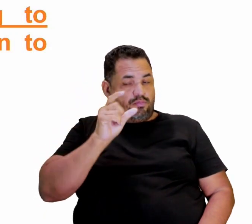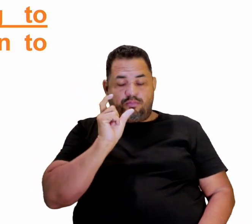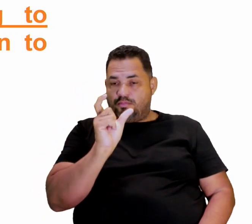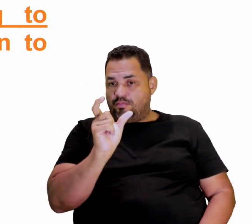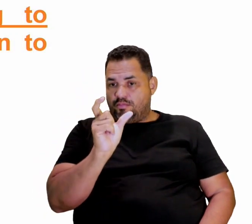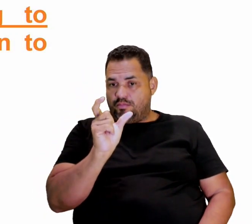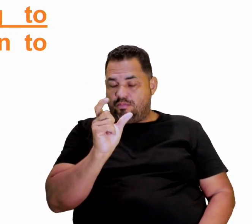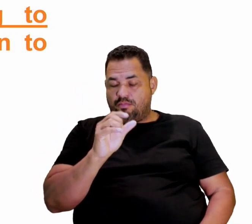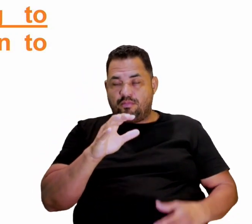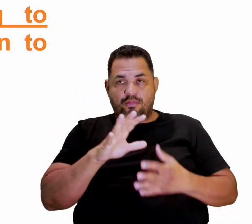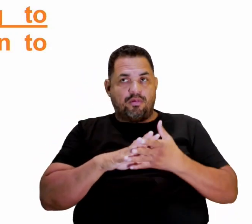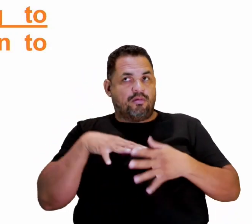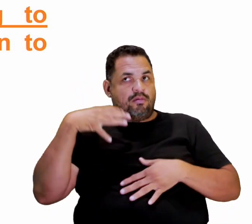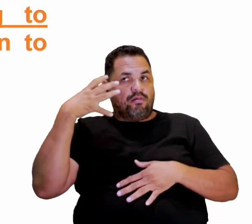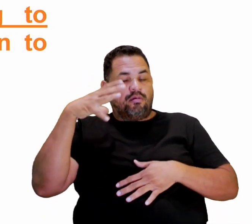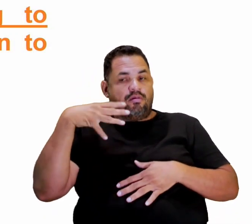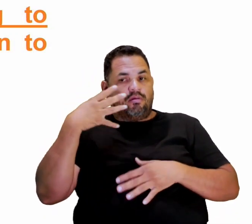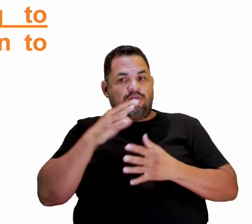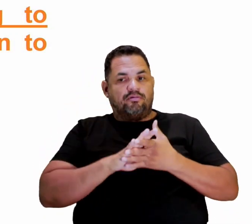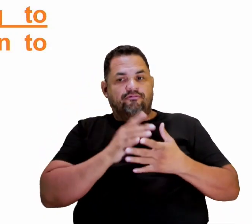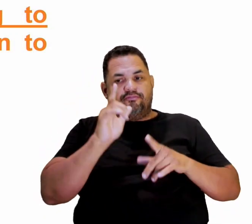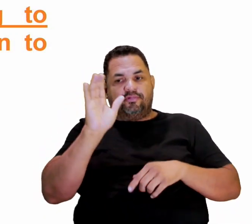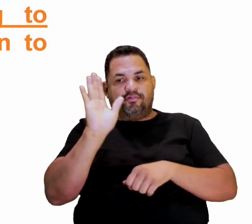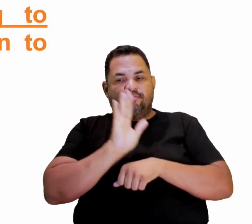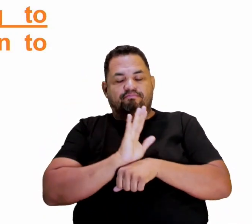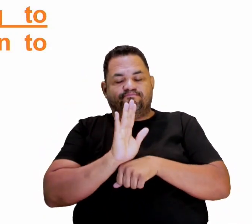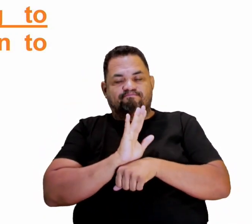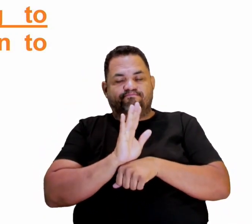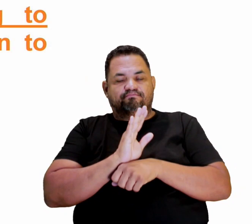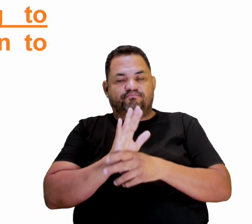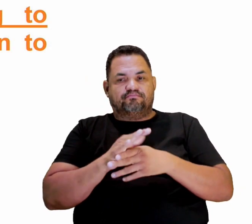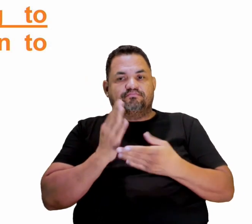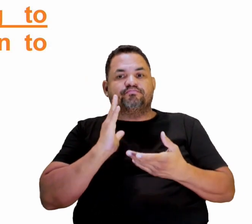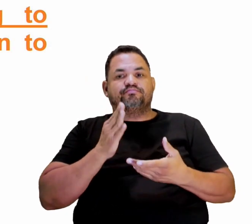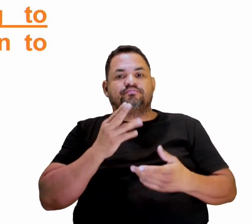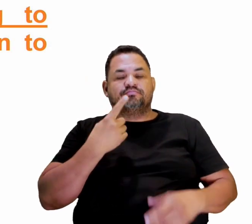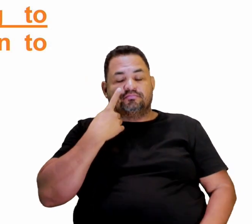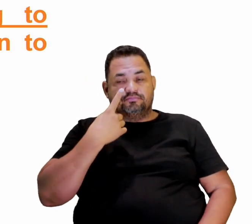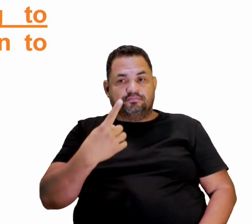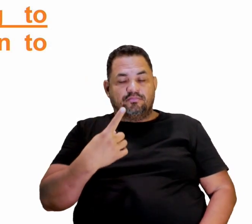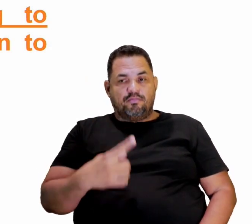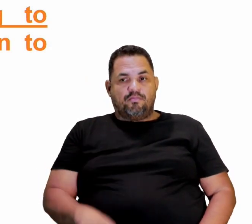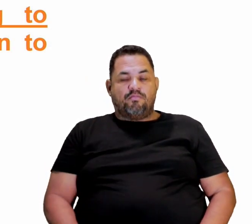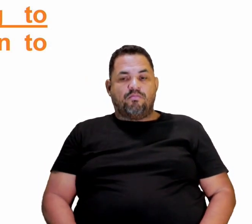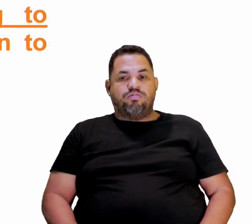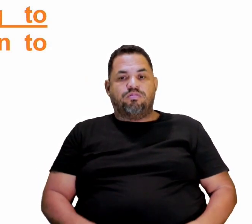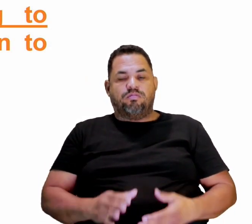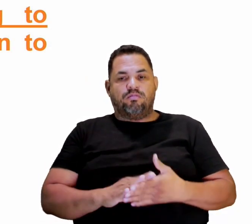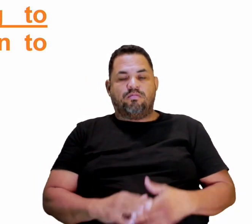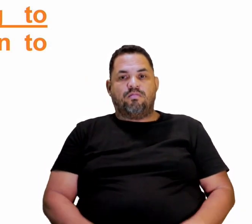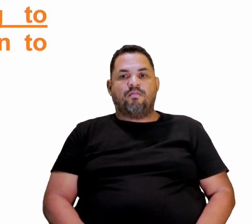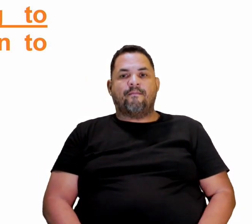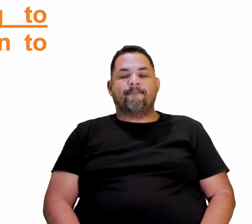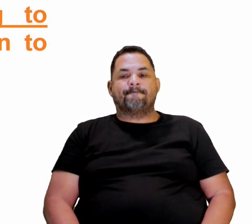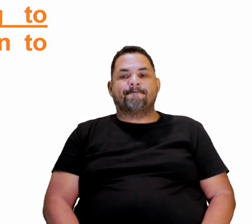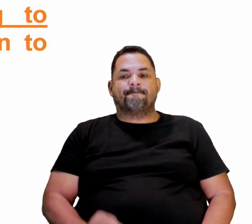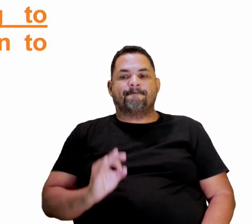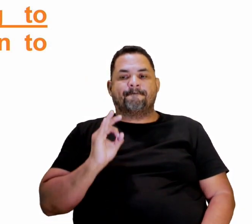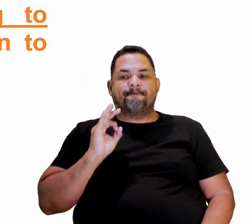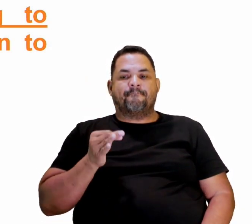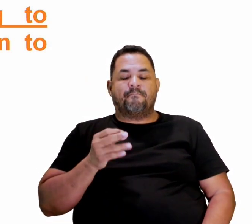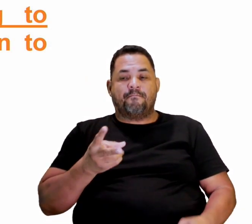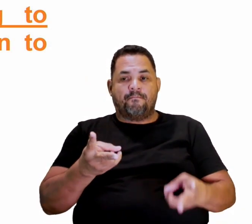em alguma música é alguma série algum filme com certeza já ouviu é a estrutura de going to you tá